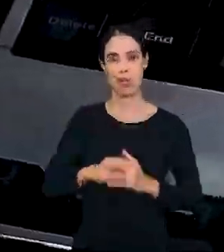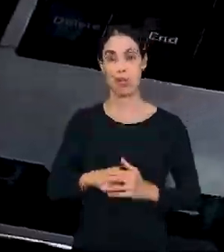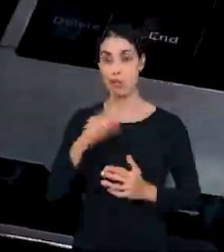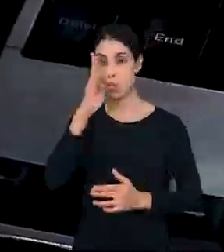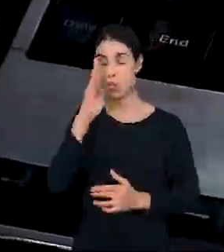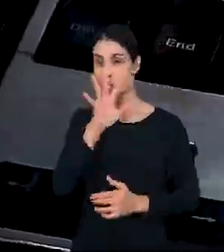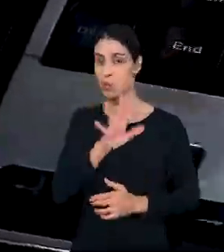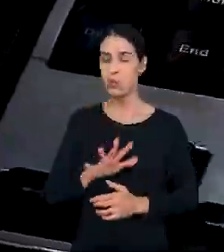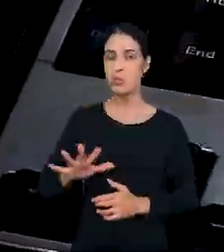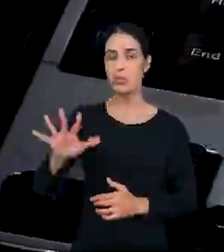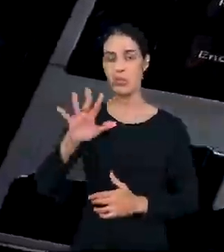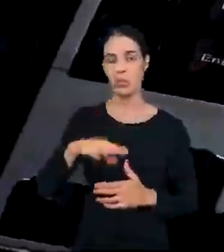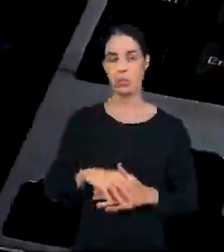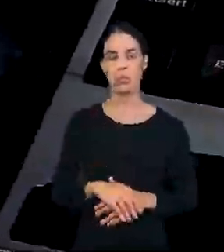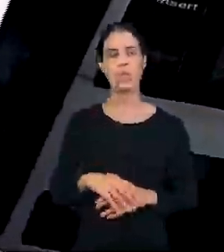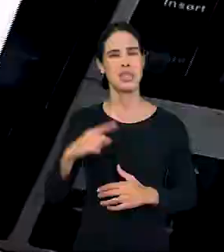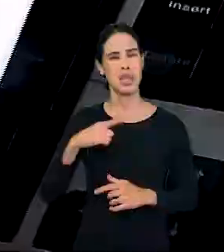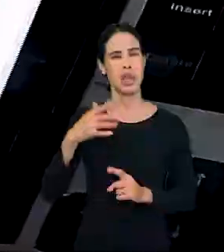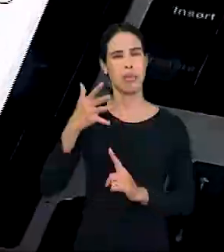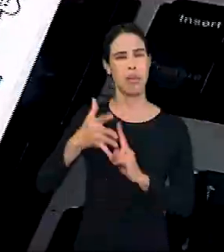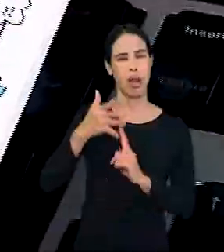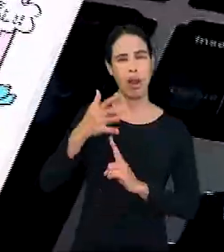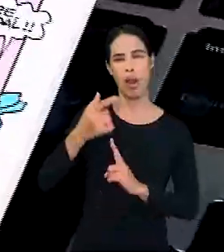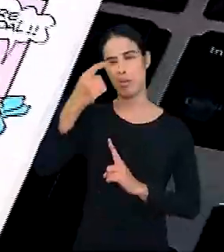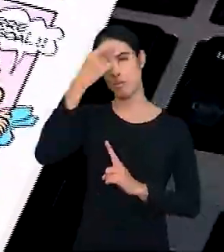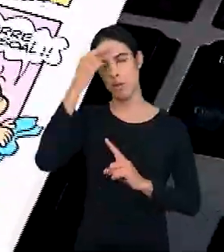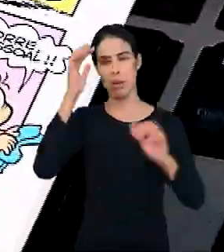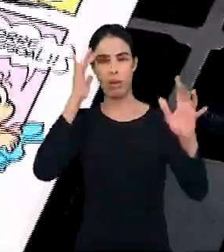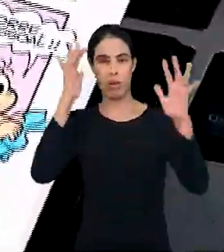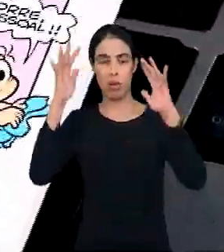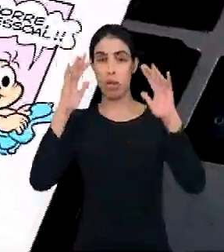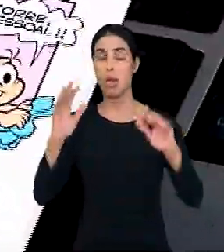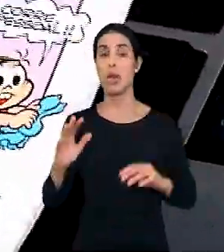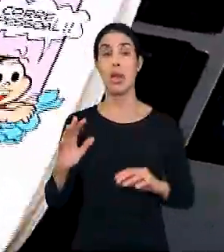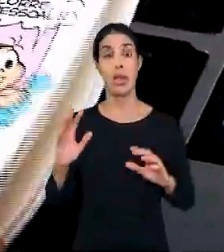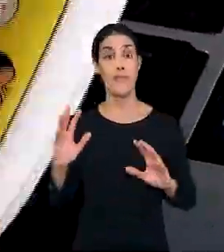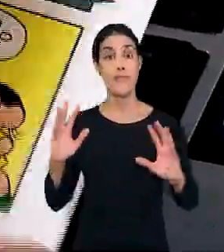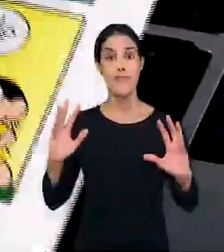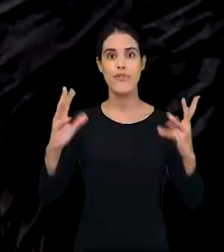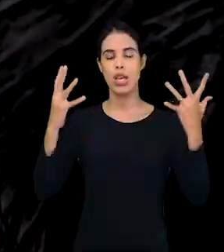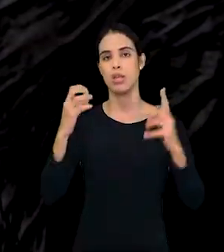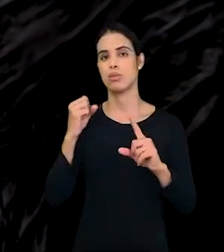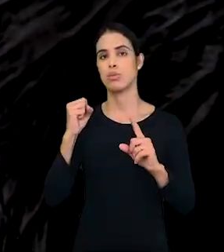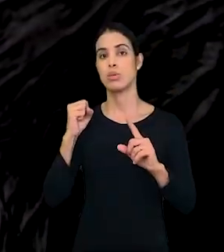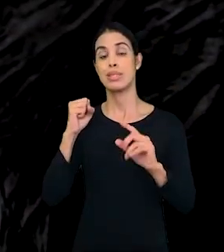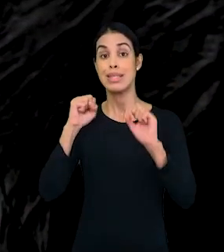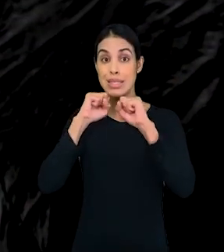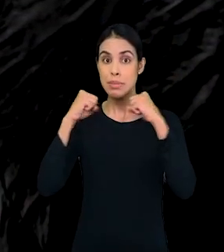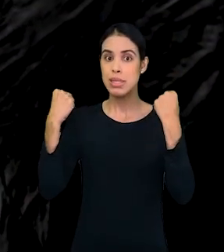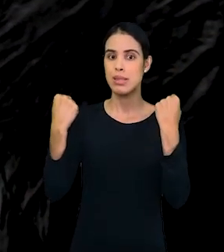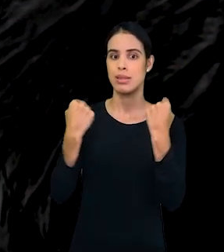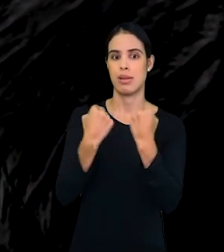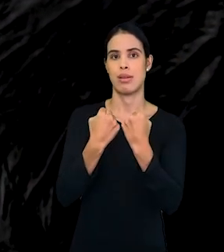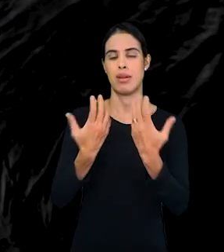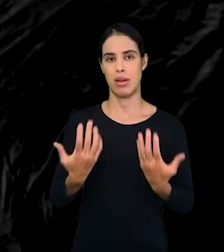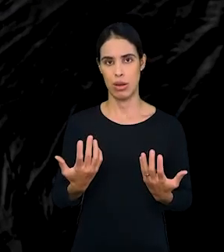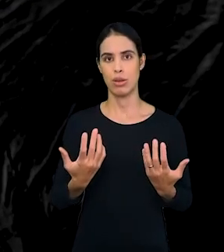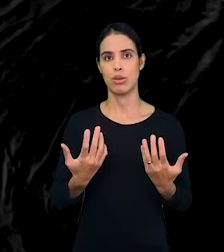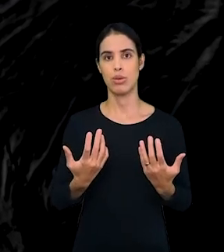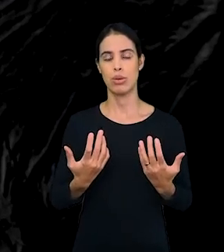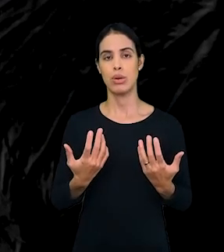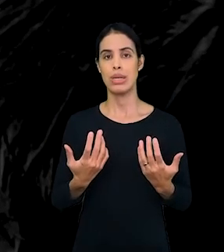de conscientização, palestras, eventos, seminários e atividades